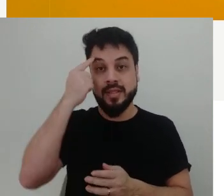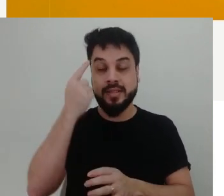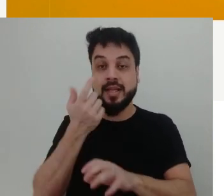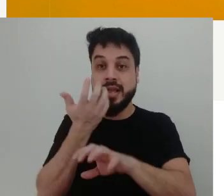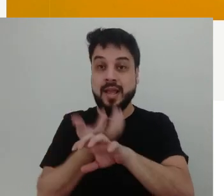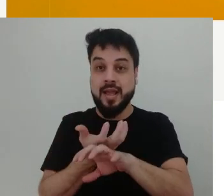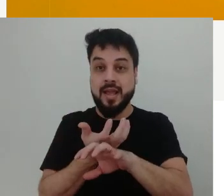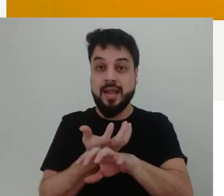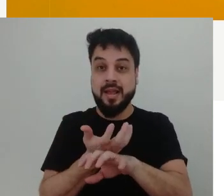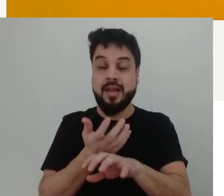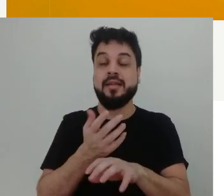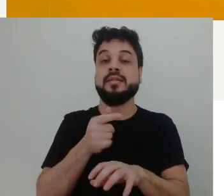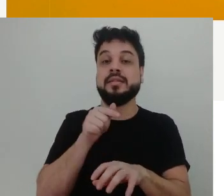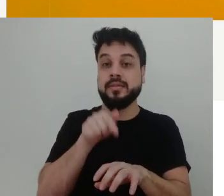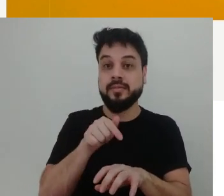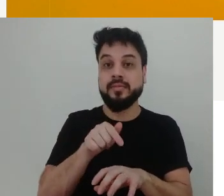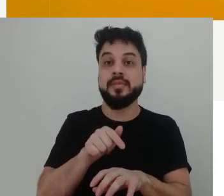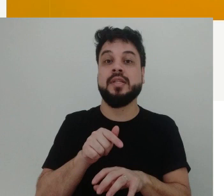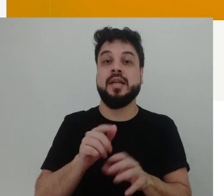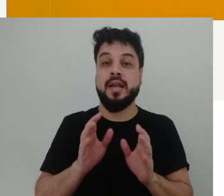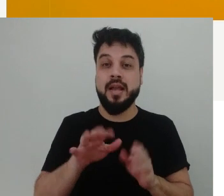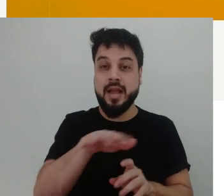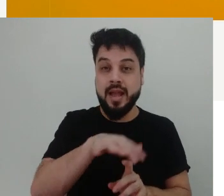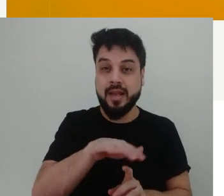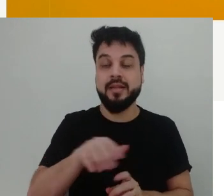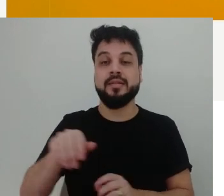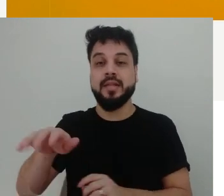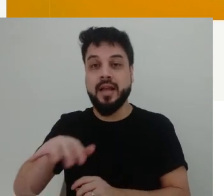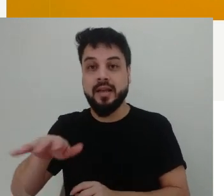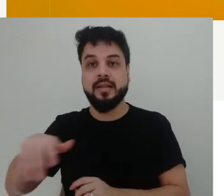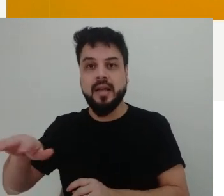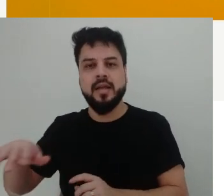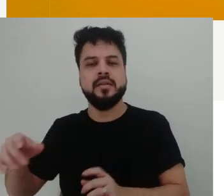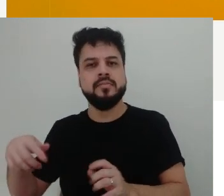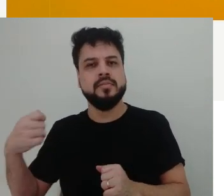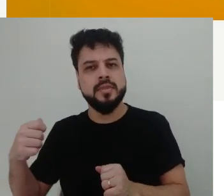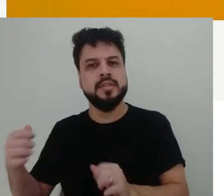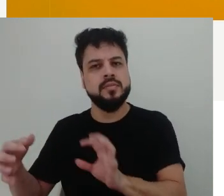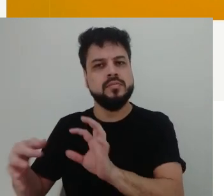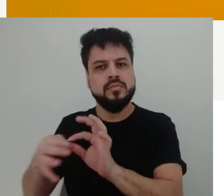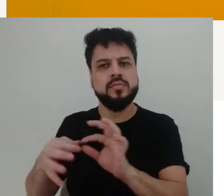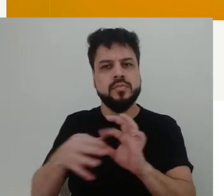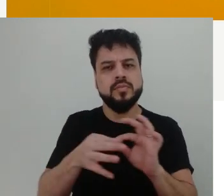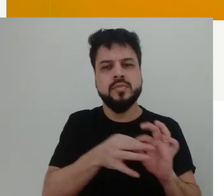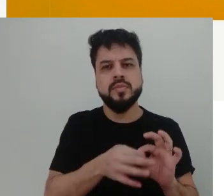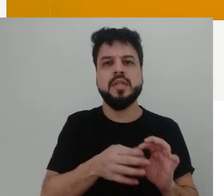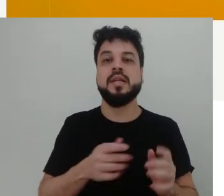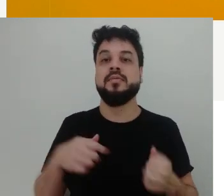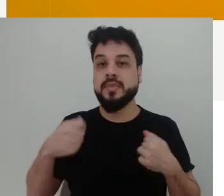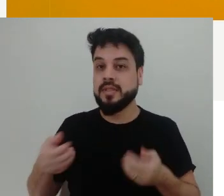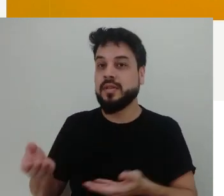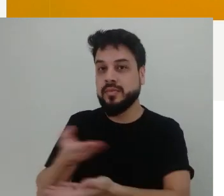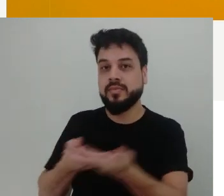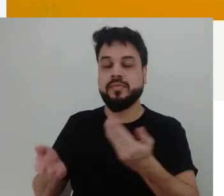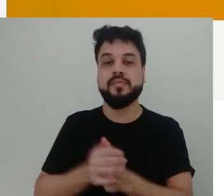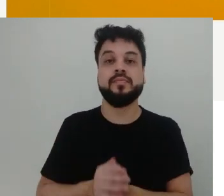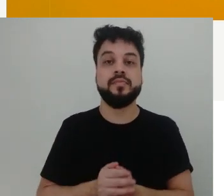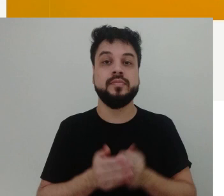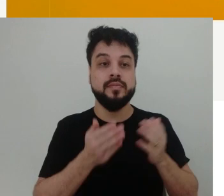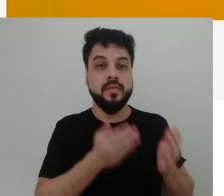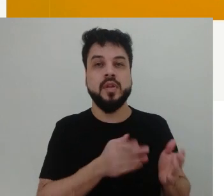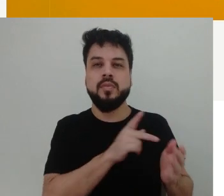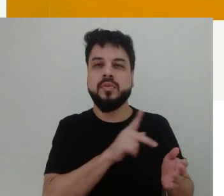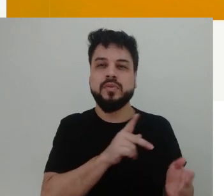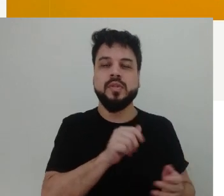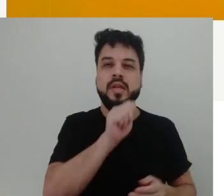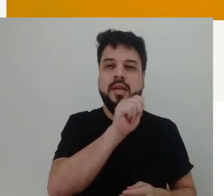do território, não é? Como a ciência precisa estar territorializada, isso por si só já é um